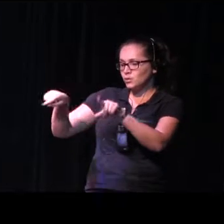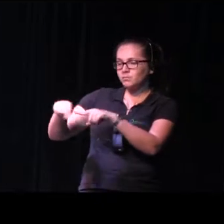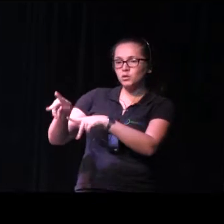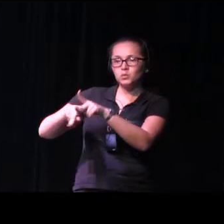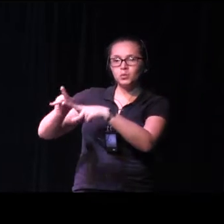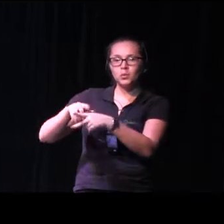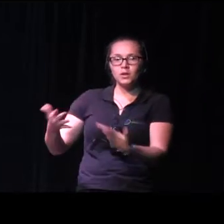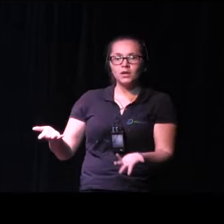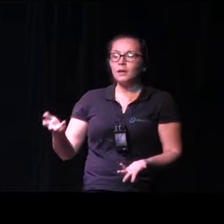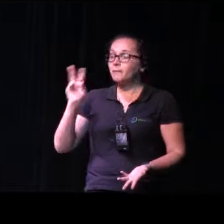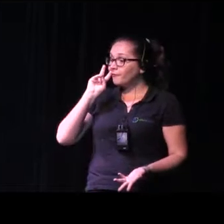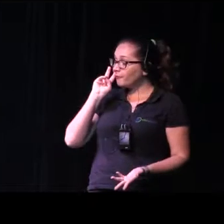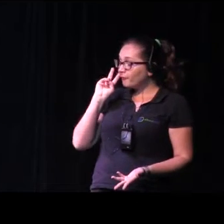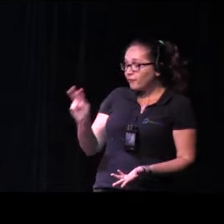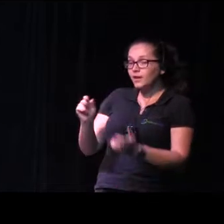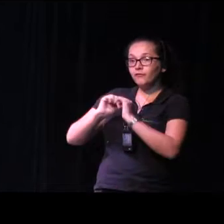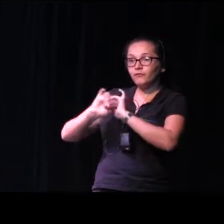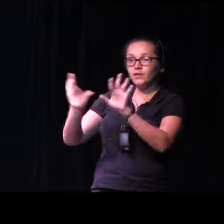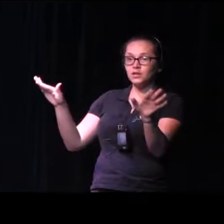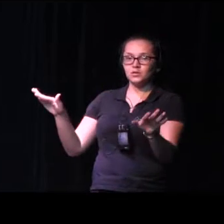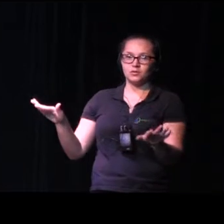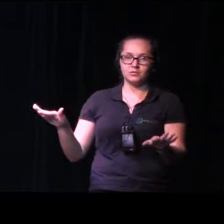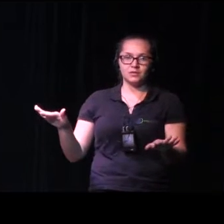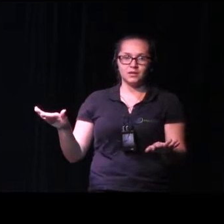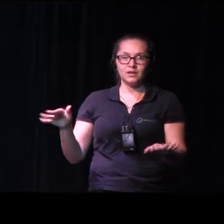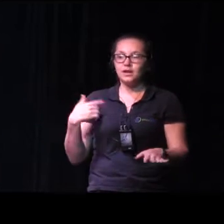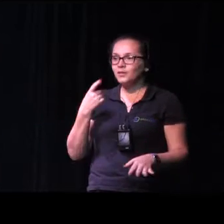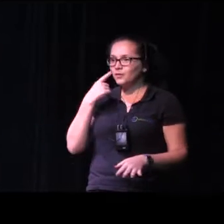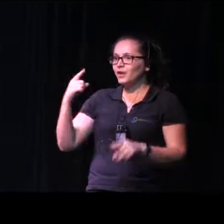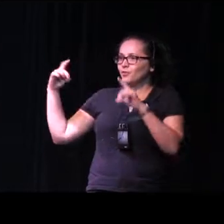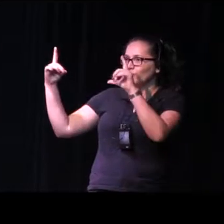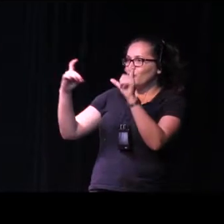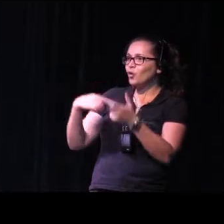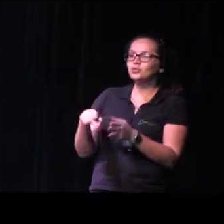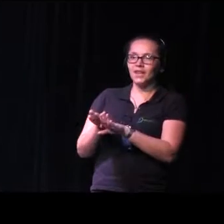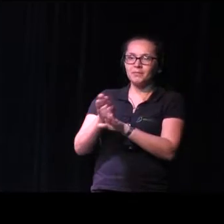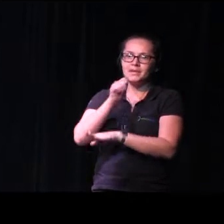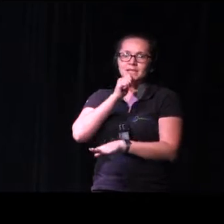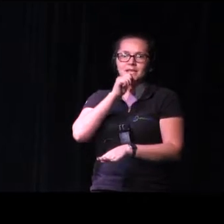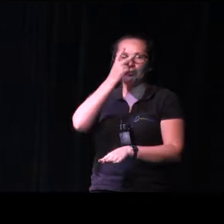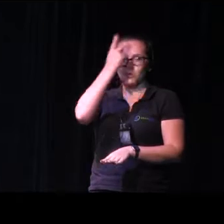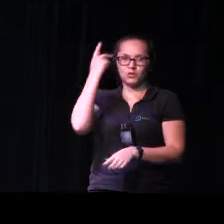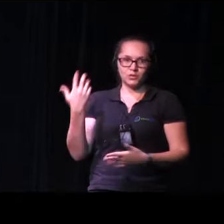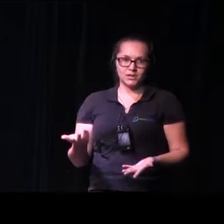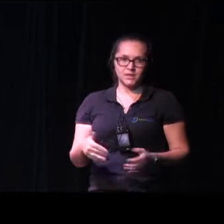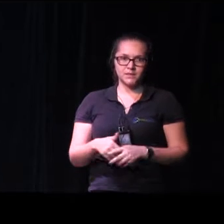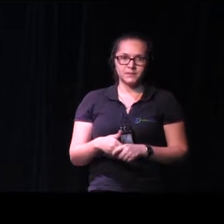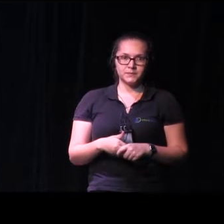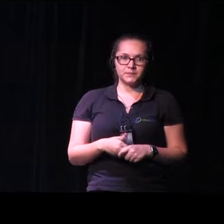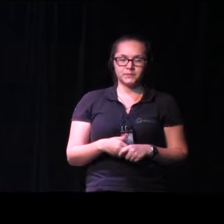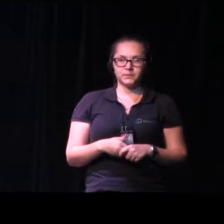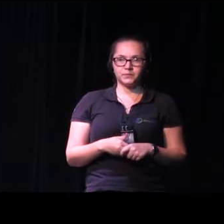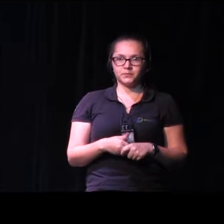pensam tanto no espaço público como um lugar para ser visto. Inclusive, eles gostam da foto sem as pessoas.